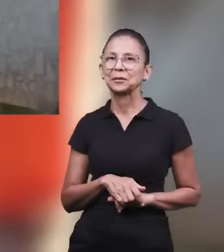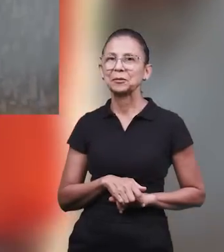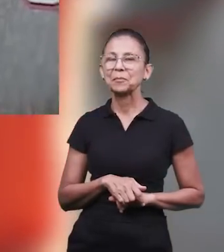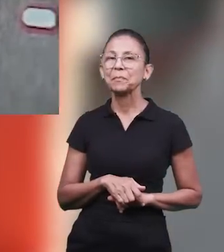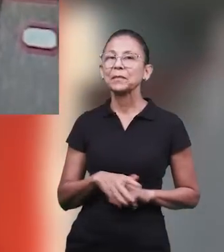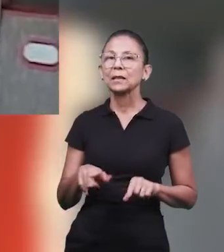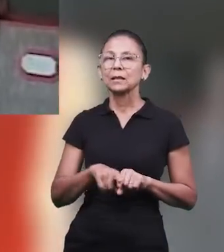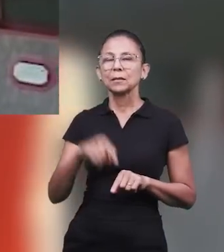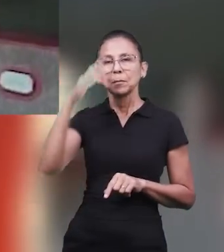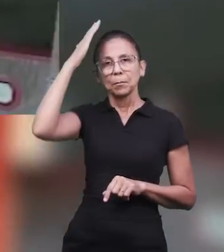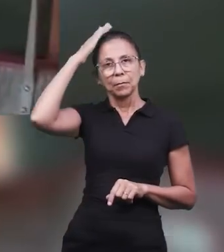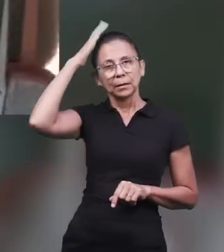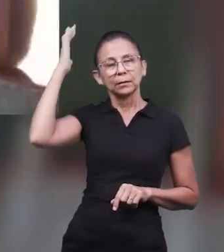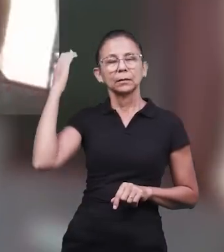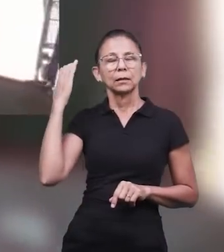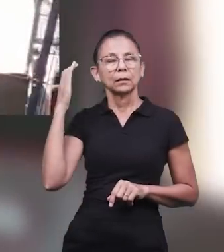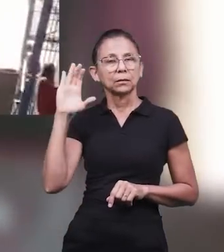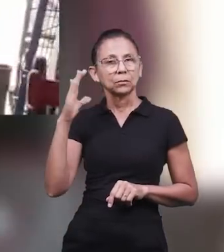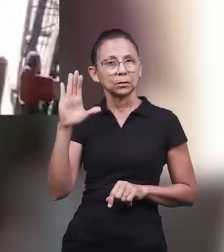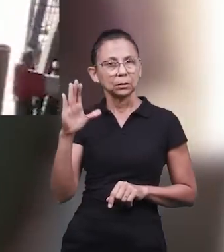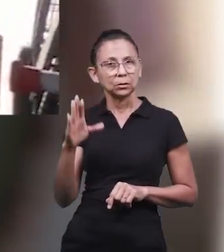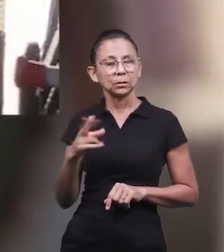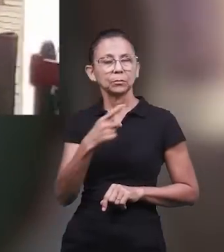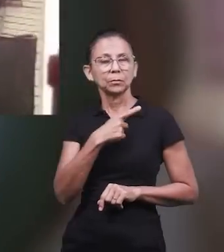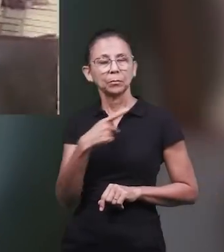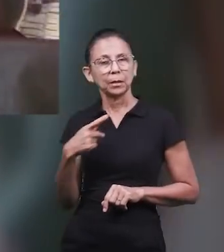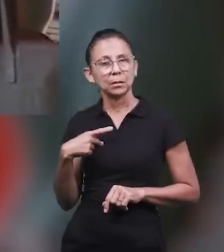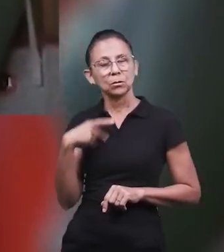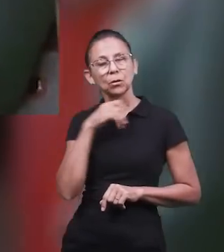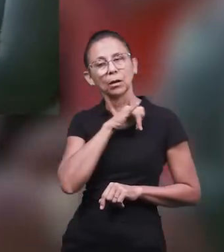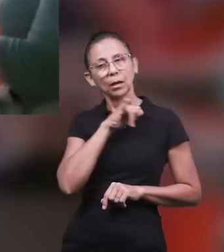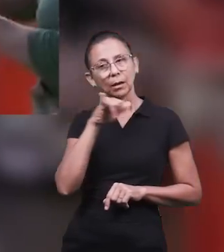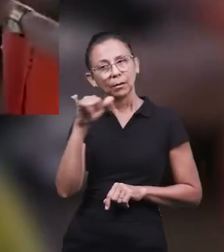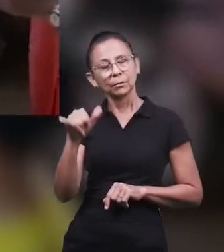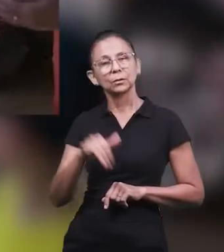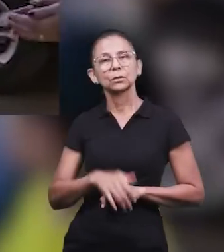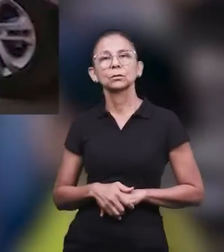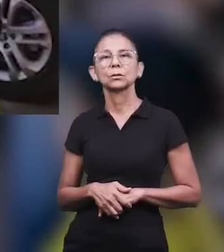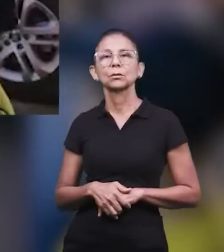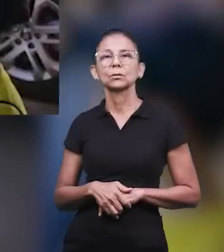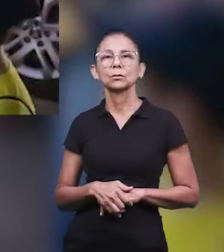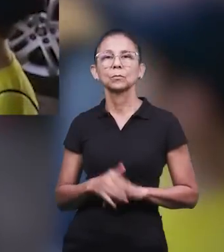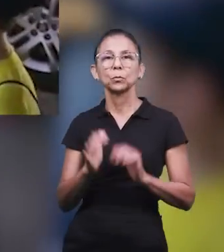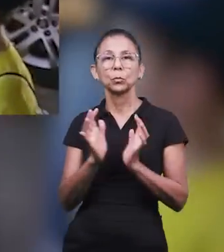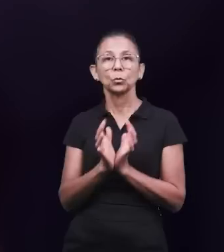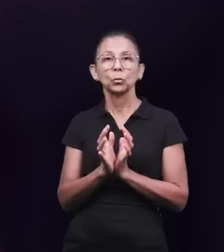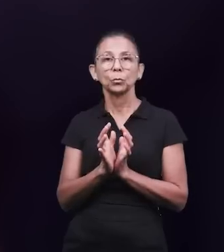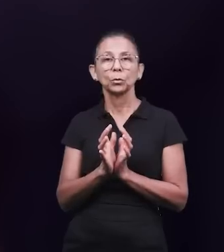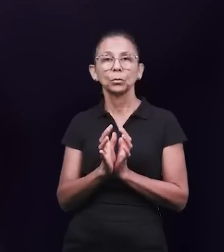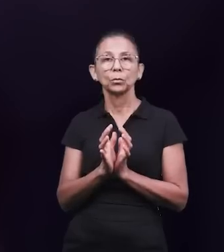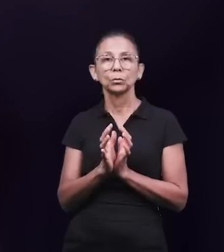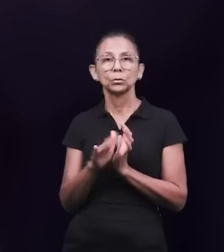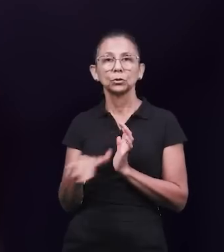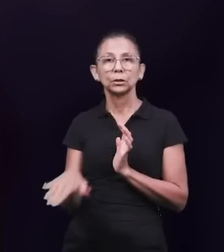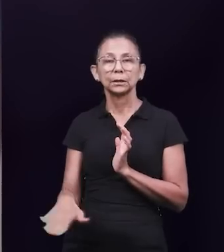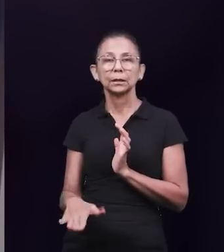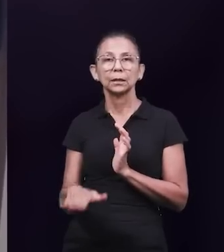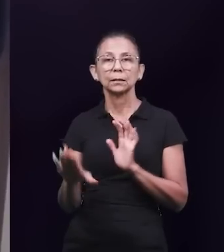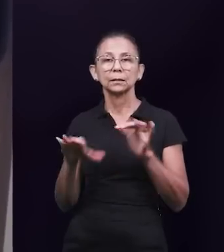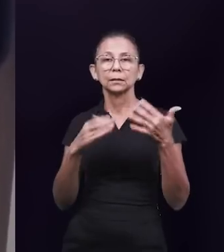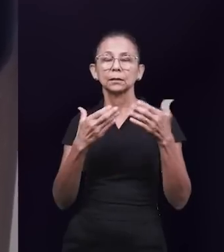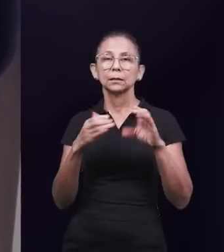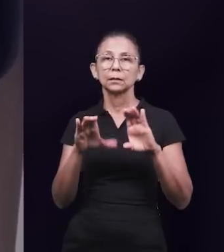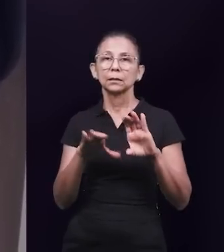em Curitiba, no bairro de Santa Felicidade, também informou sobre a cantata das crianças. Agora na área